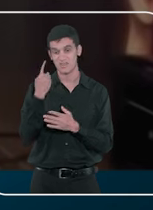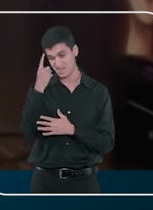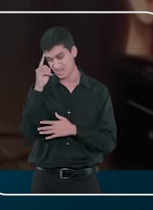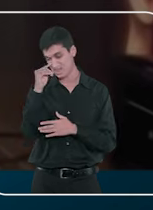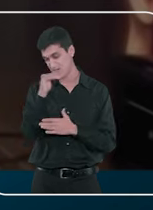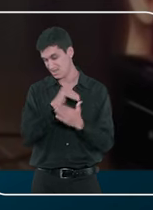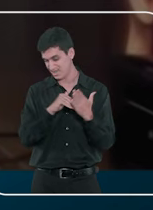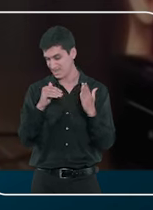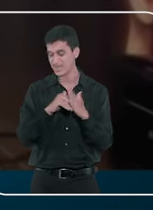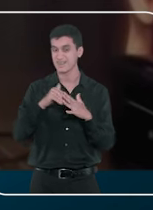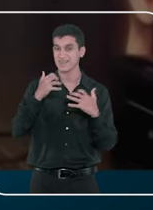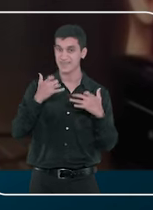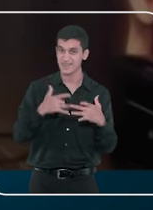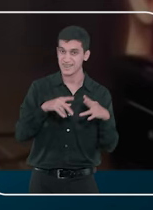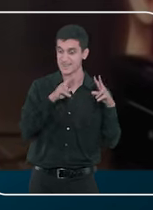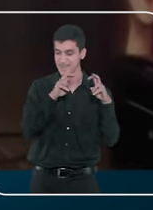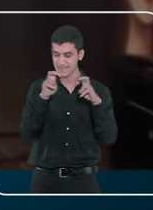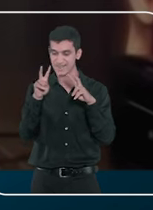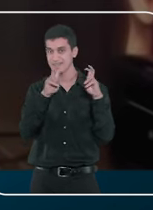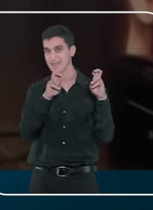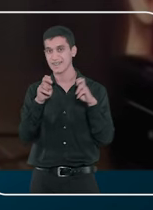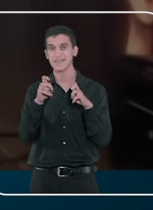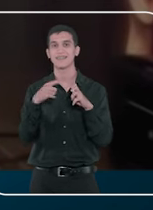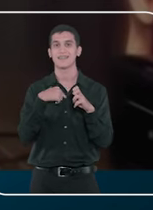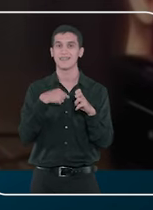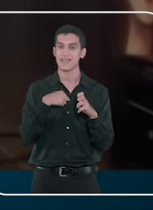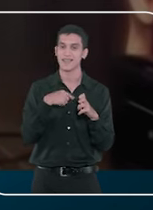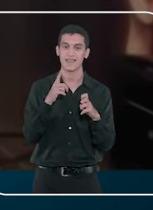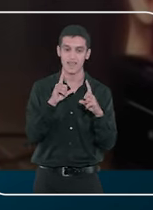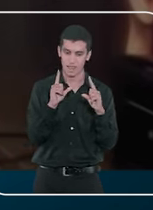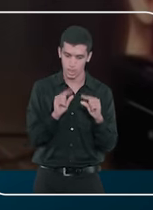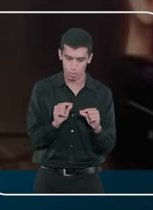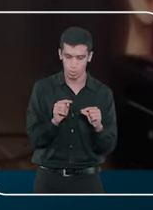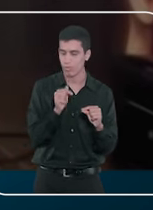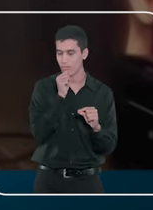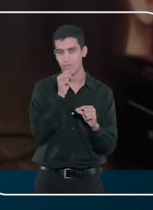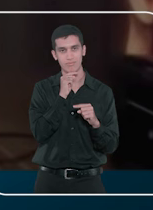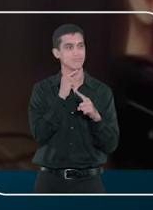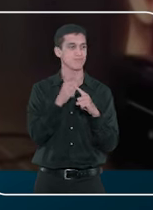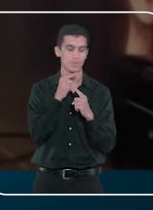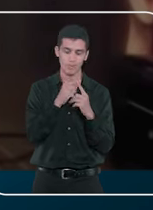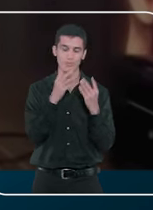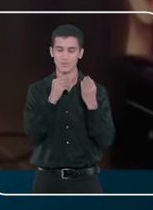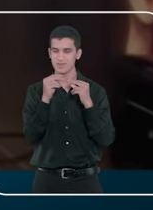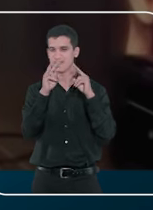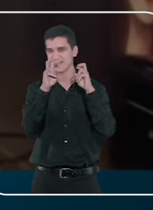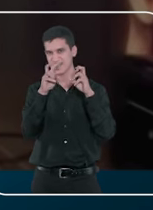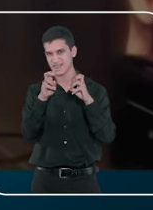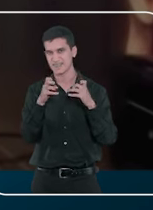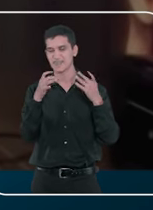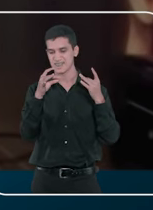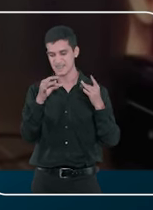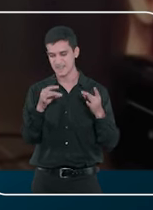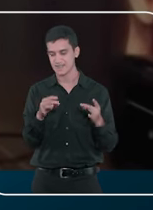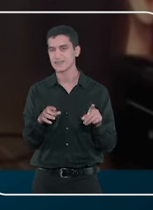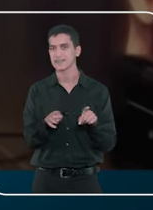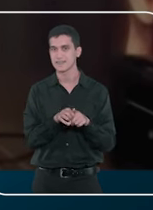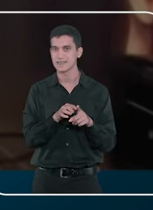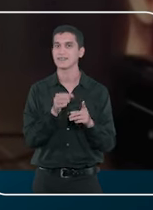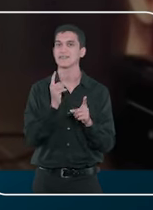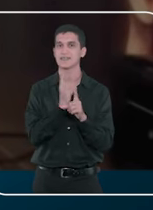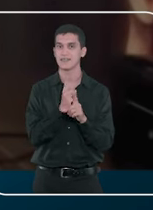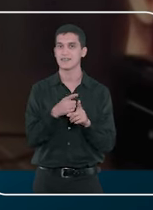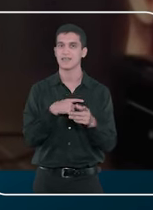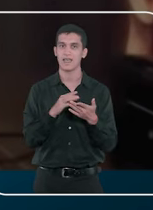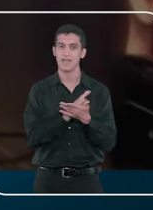inteiro falando sobre esses temas e ainda assim não teríamos esgotado, tendo em vista que são ainda institutos